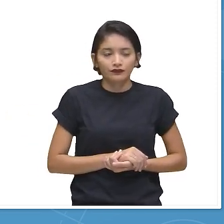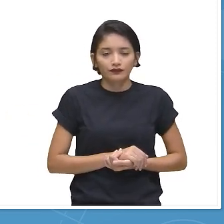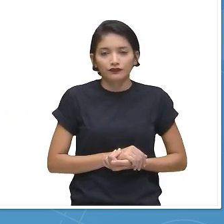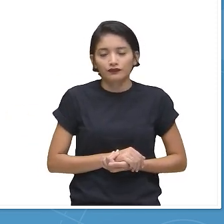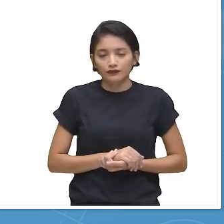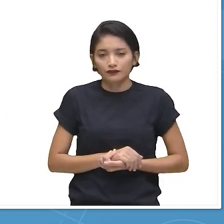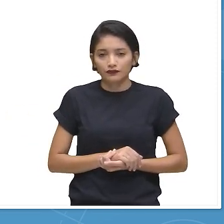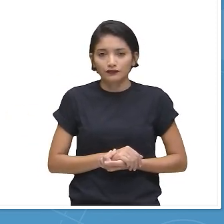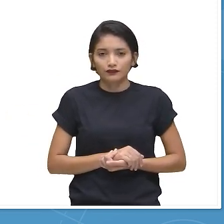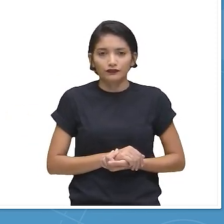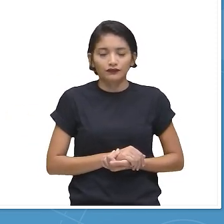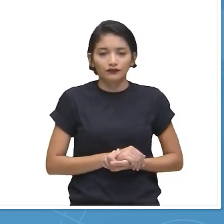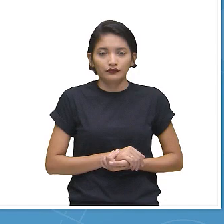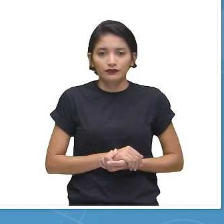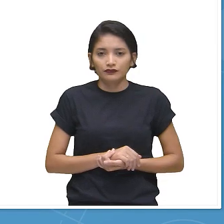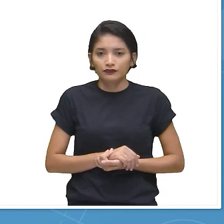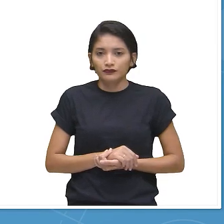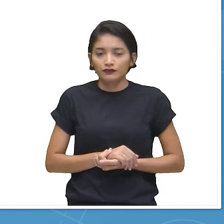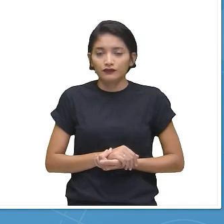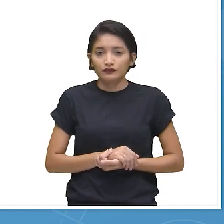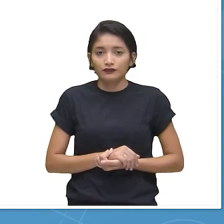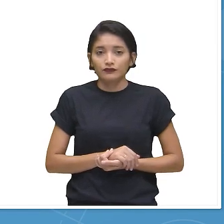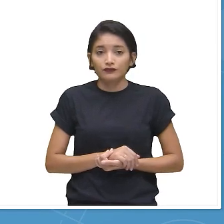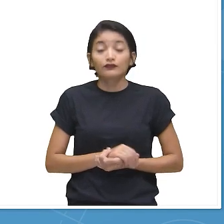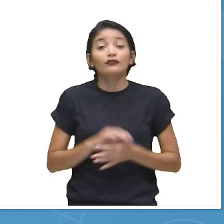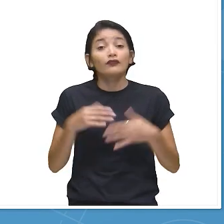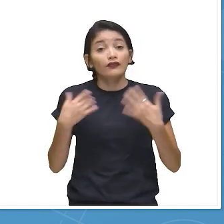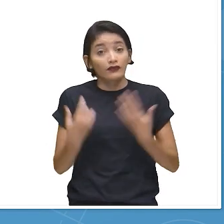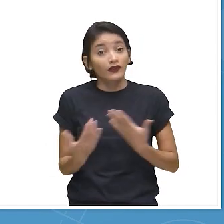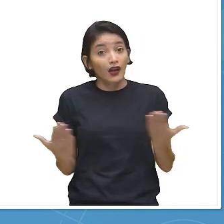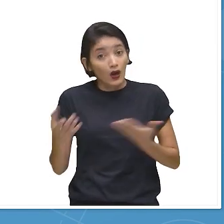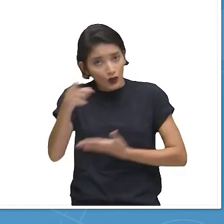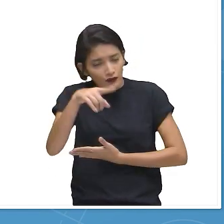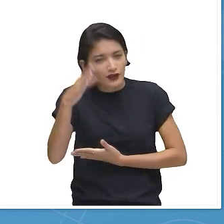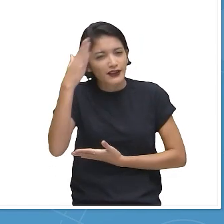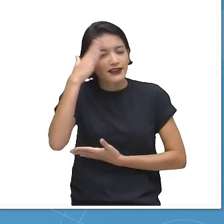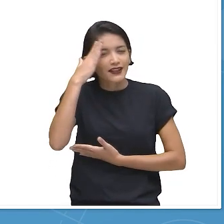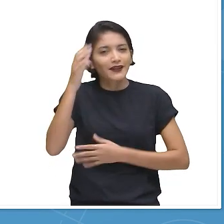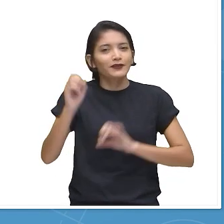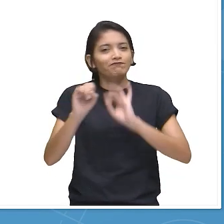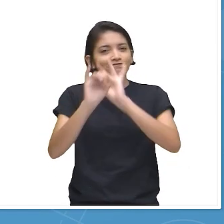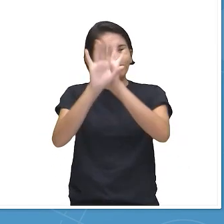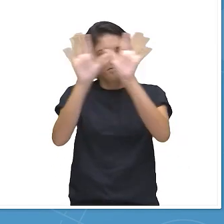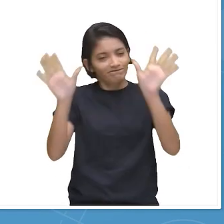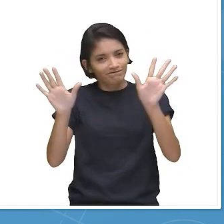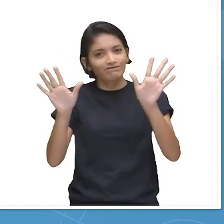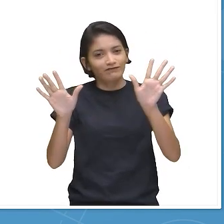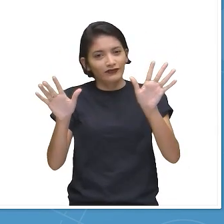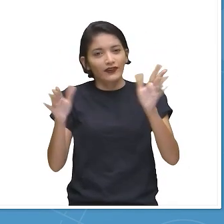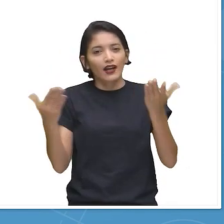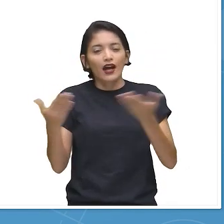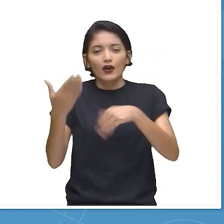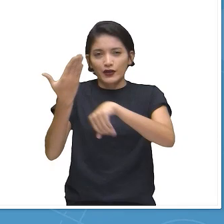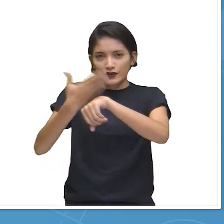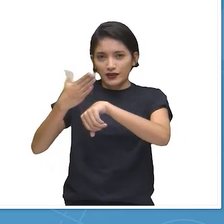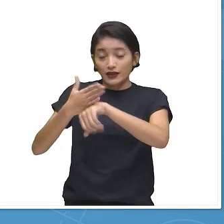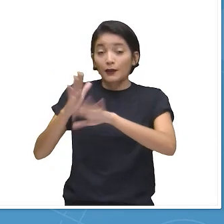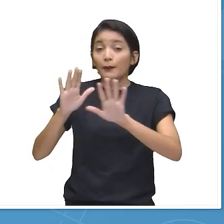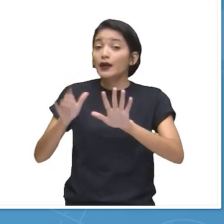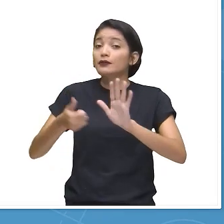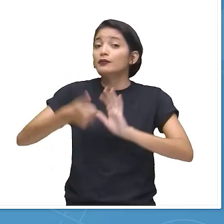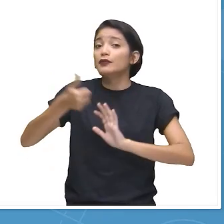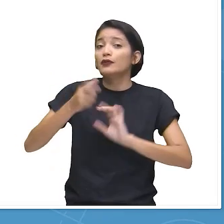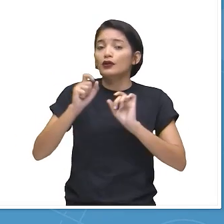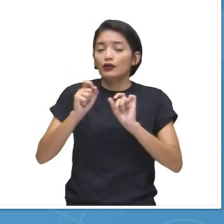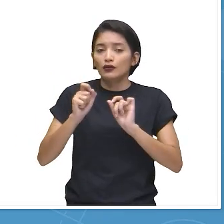bem. Então, agora que você já entendeu, não é? Nós vamos exercitar, mas primeiro